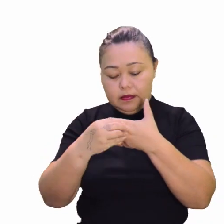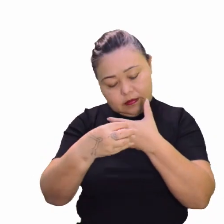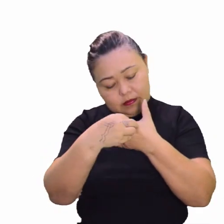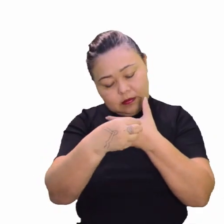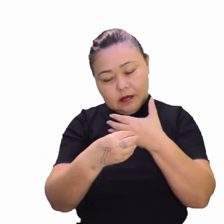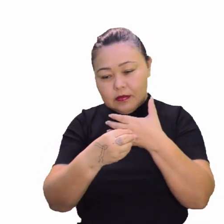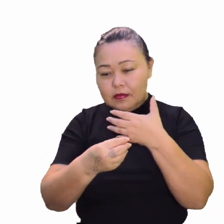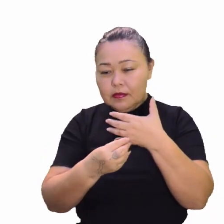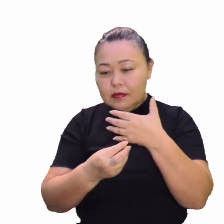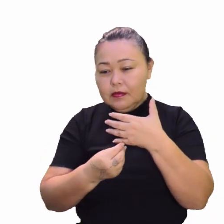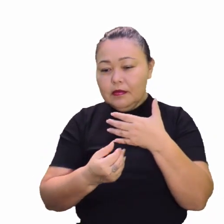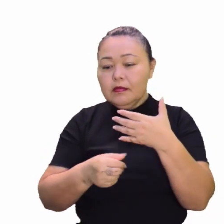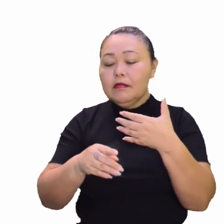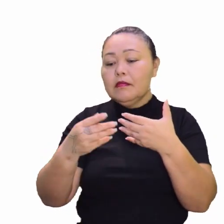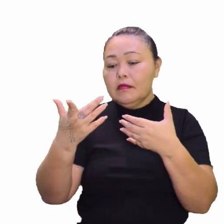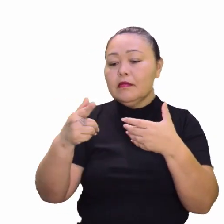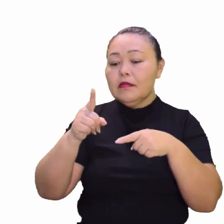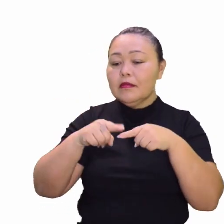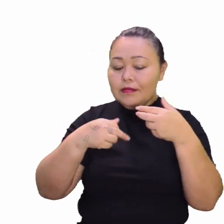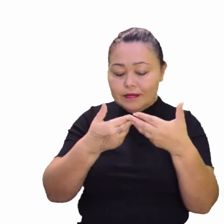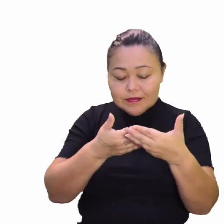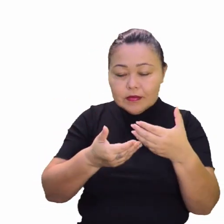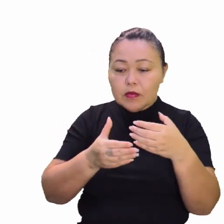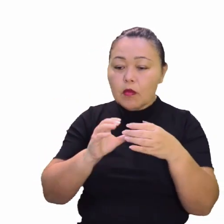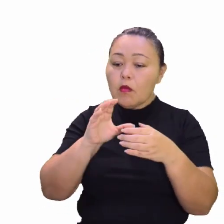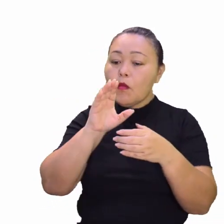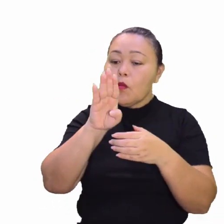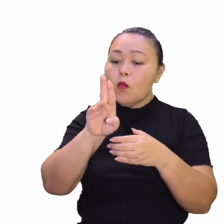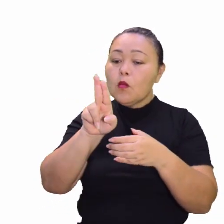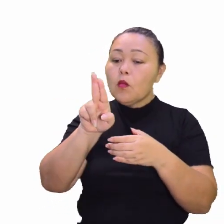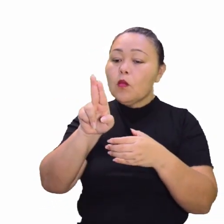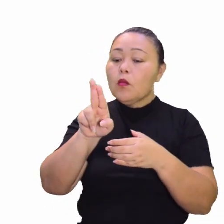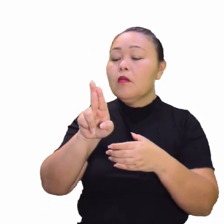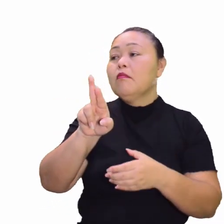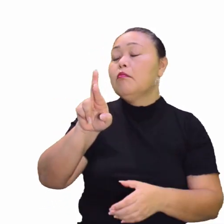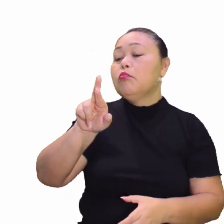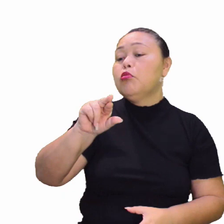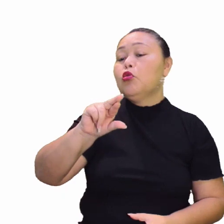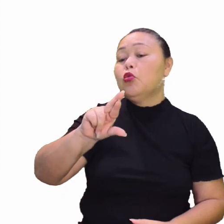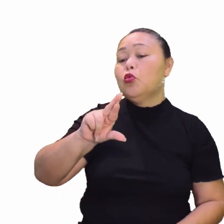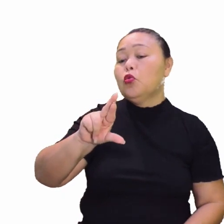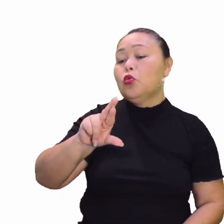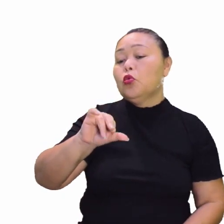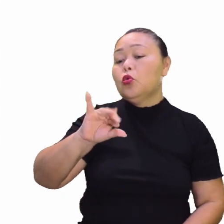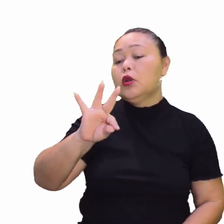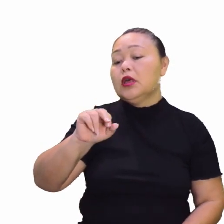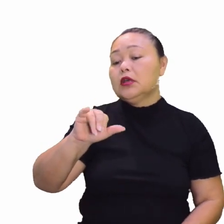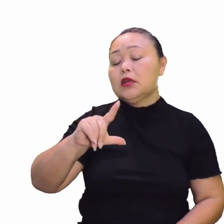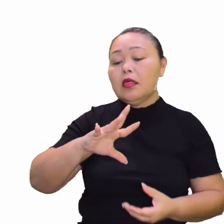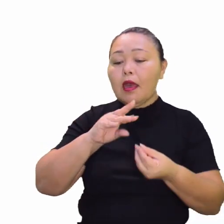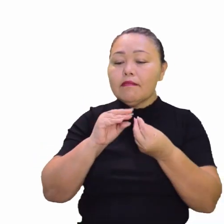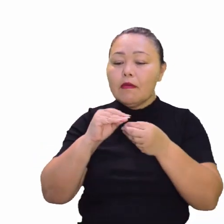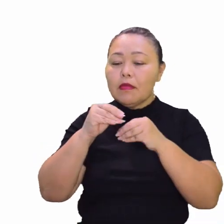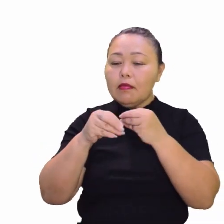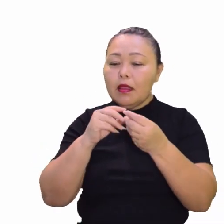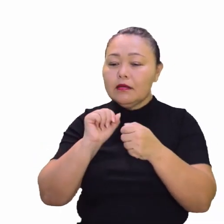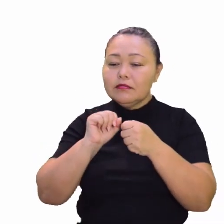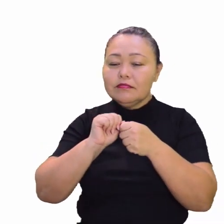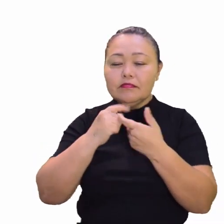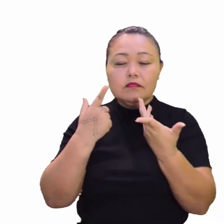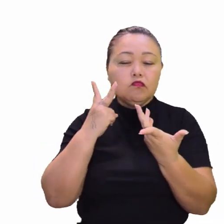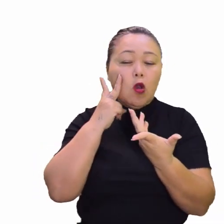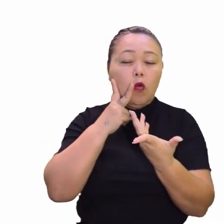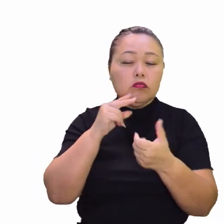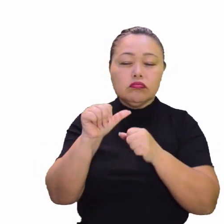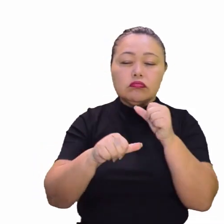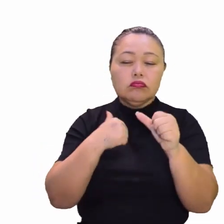chega ao sumo do produto do buriti. E aí Muito você bem. amassa aquilo, né? Ah. Coloca aí, vira um